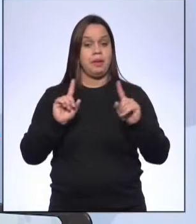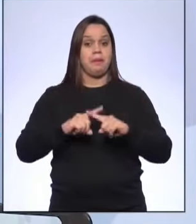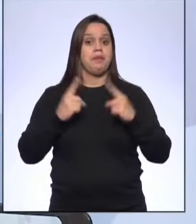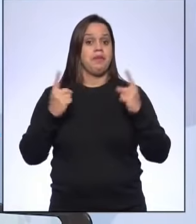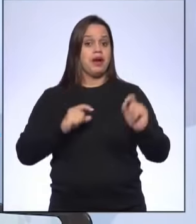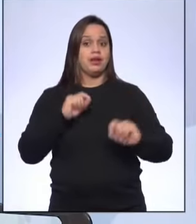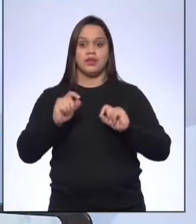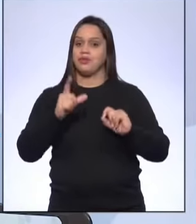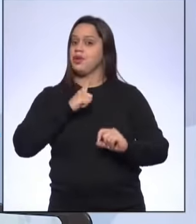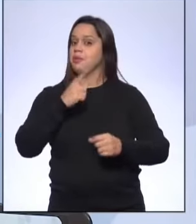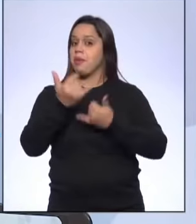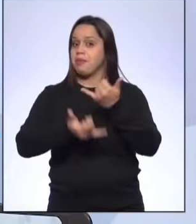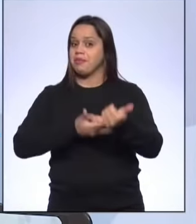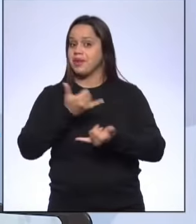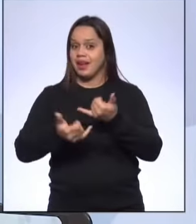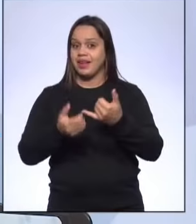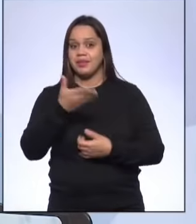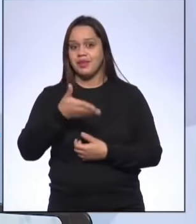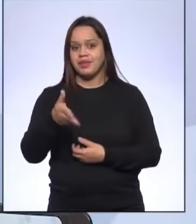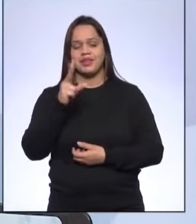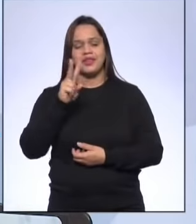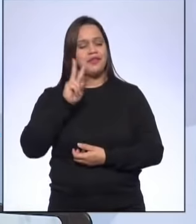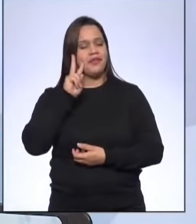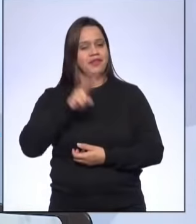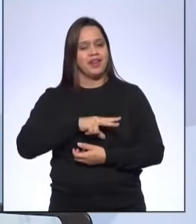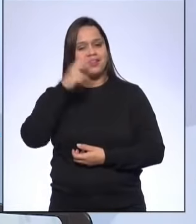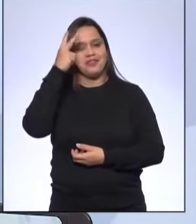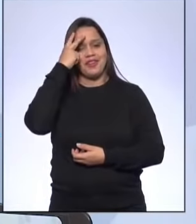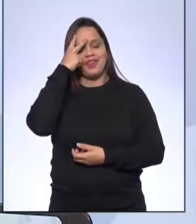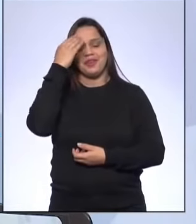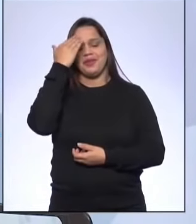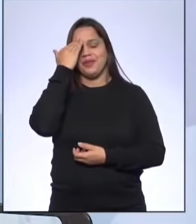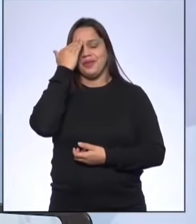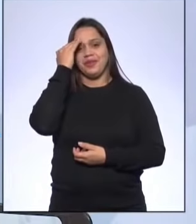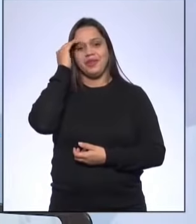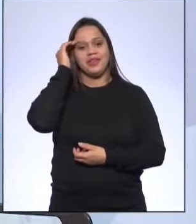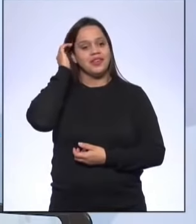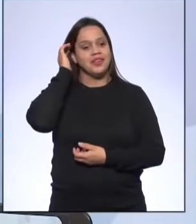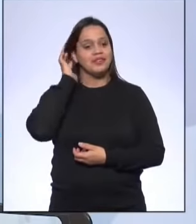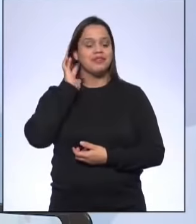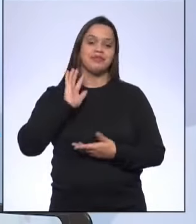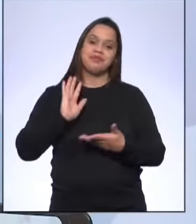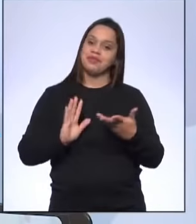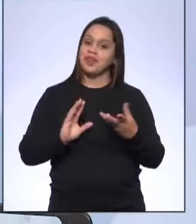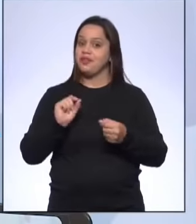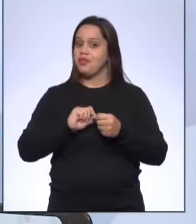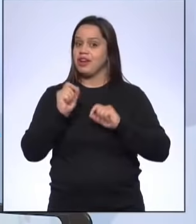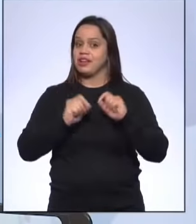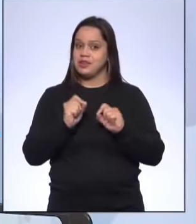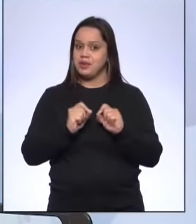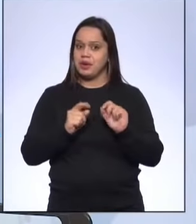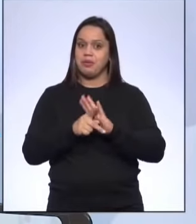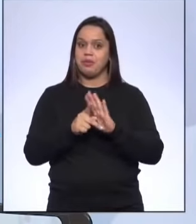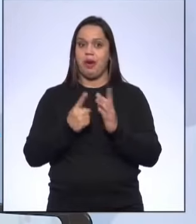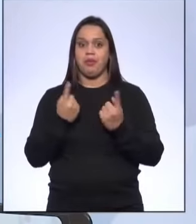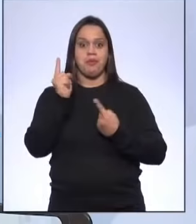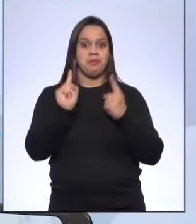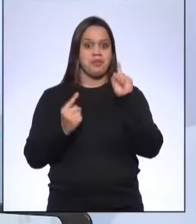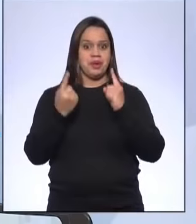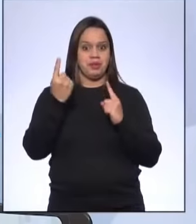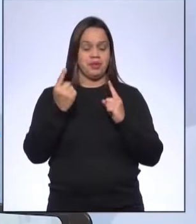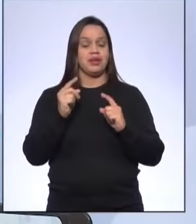play eu tenho uma brincadeira olha que vergonha eu vou ai aí do crime que eu vou fazer uma mímica